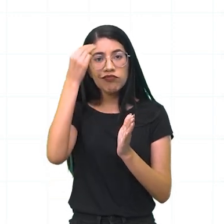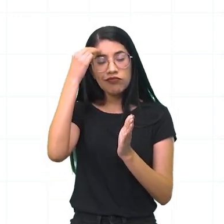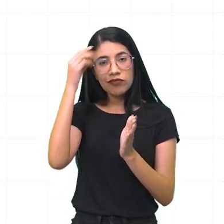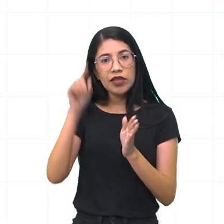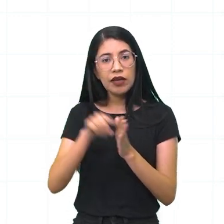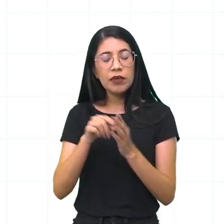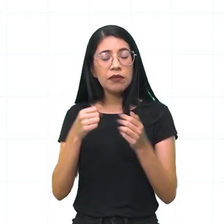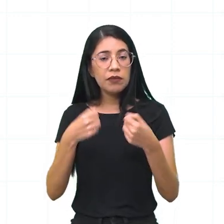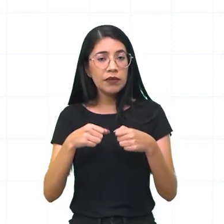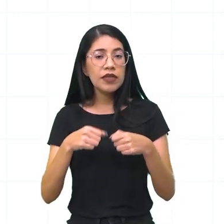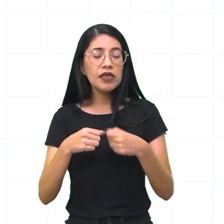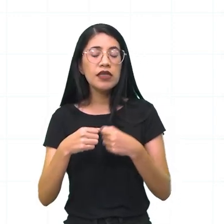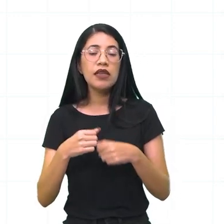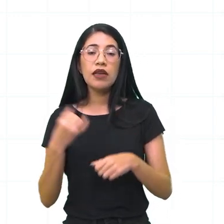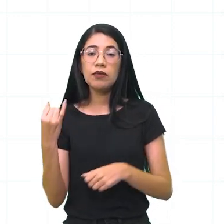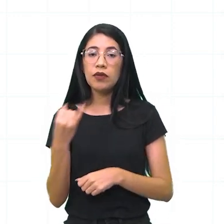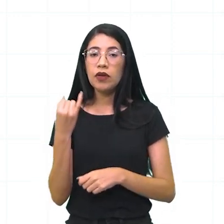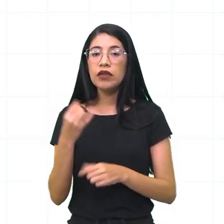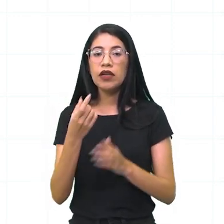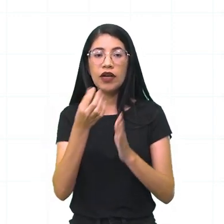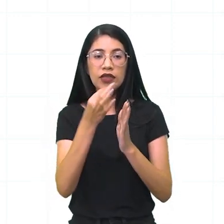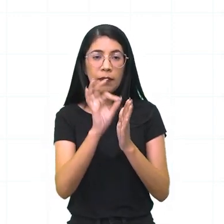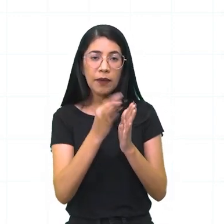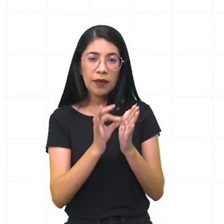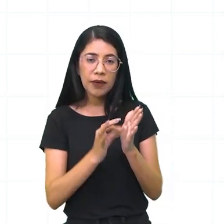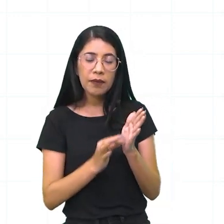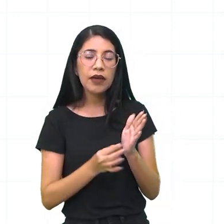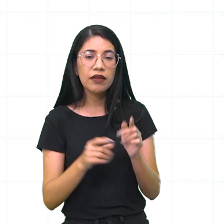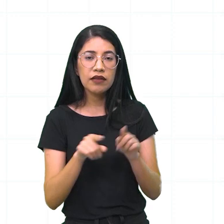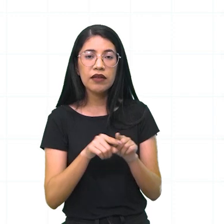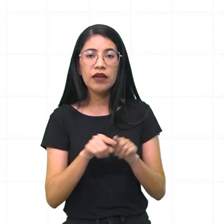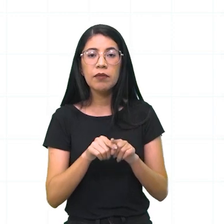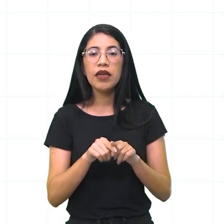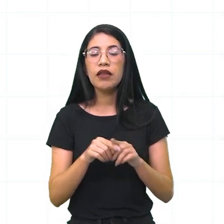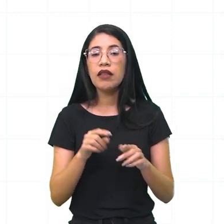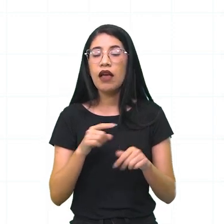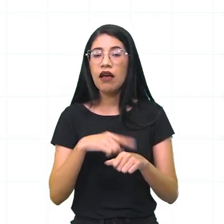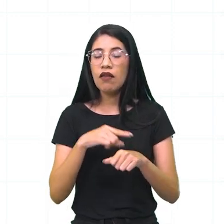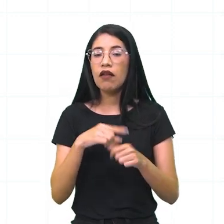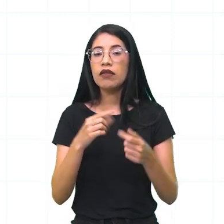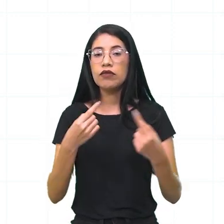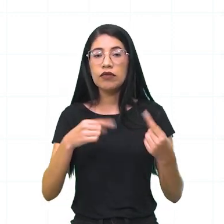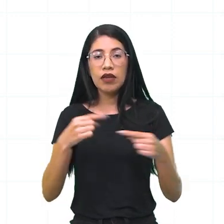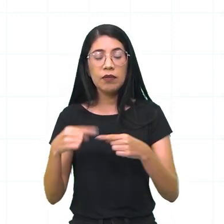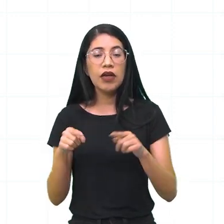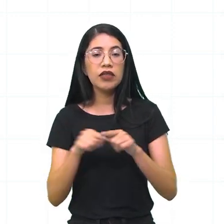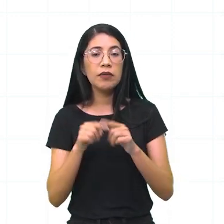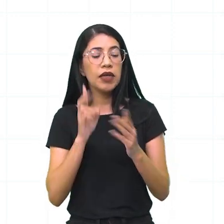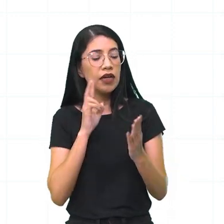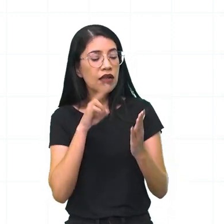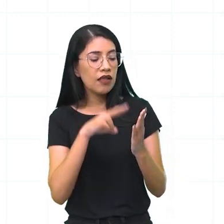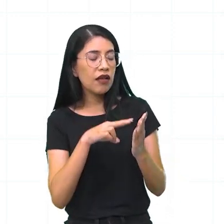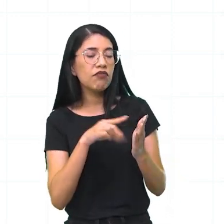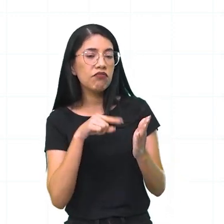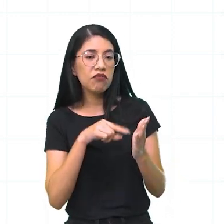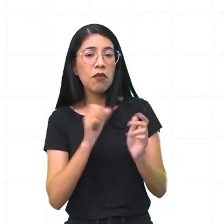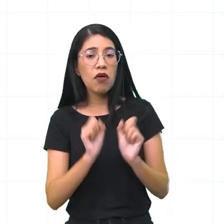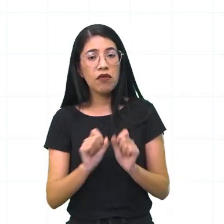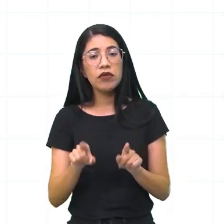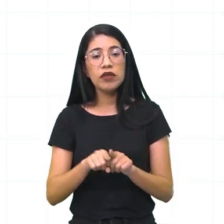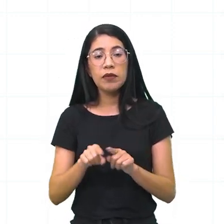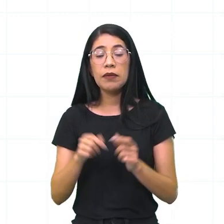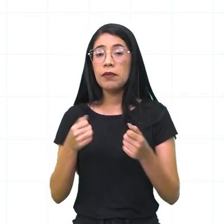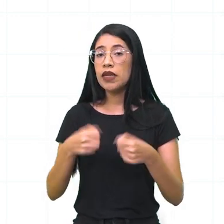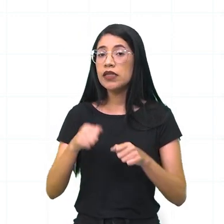É importante você ter aí essas anotações durante o debate, né, e consultar essas anotações. Por